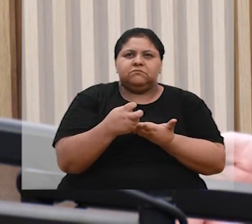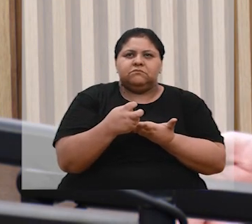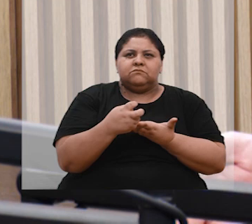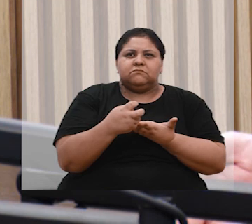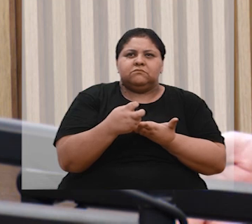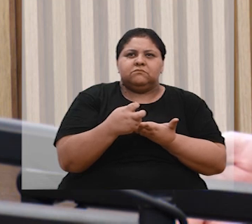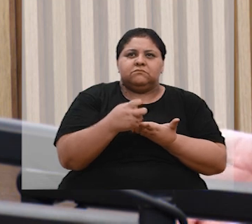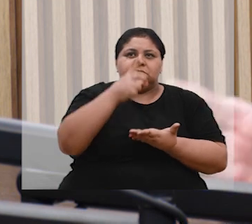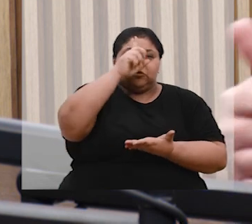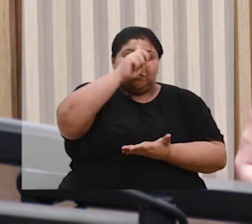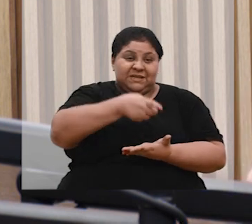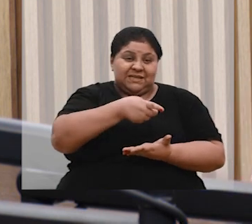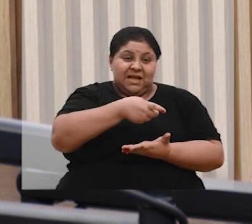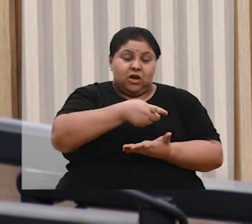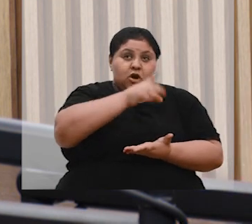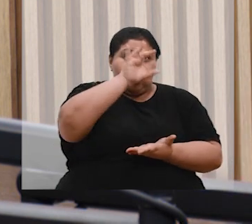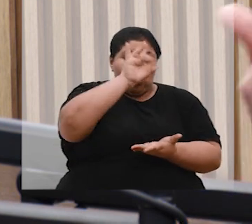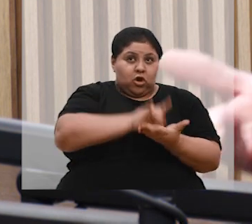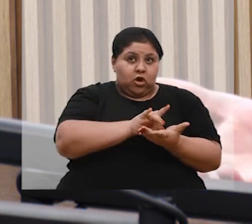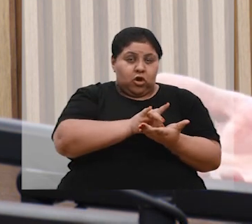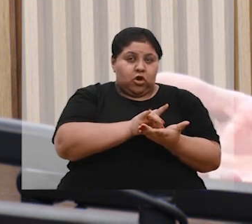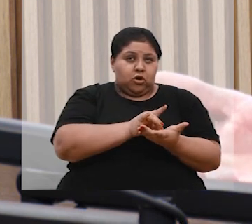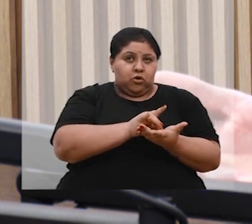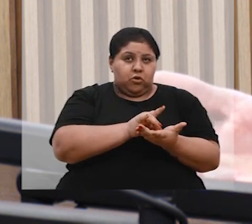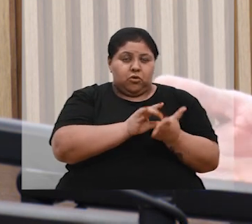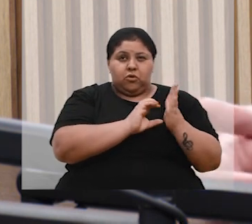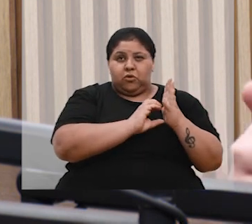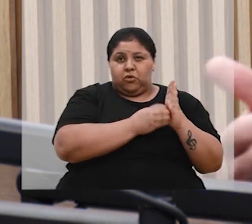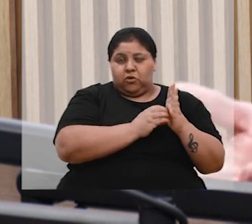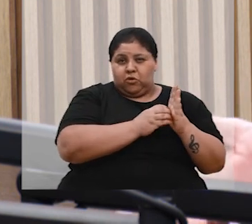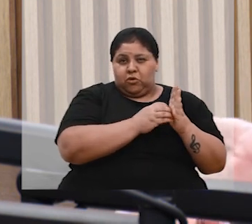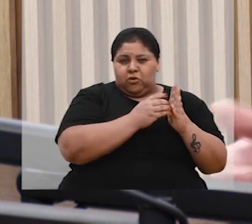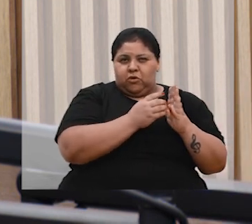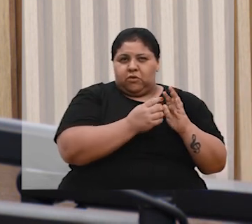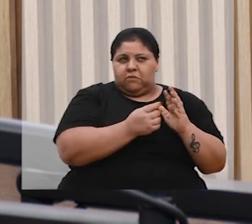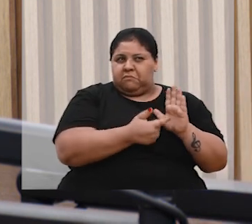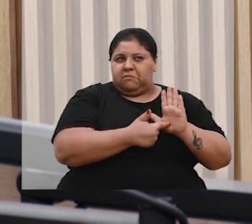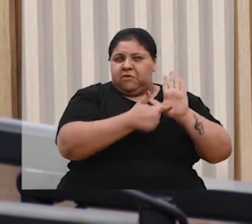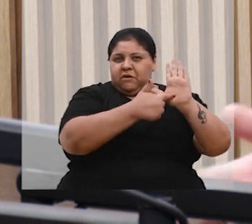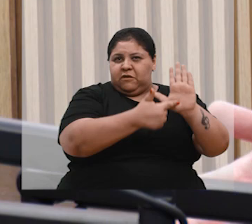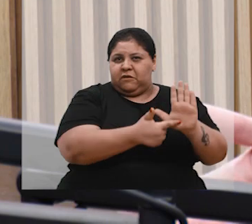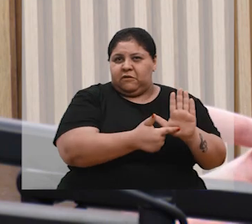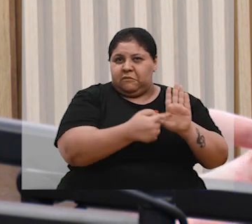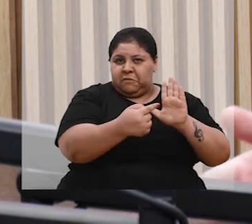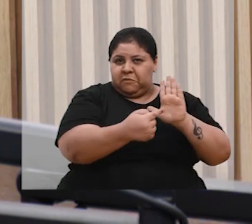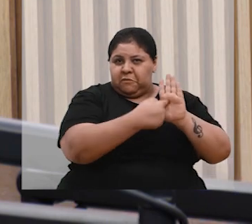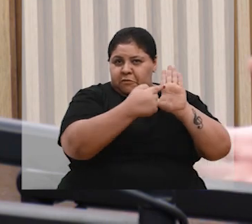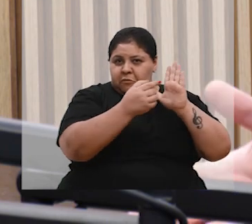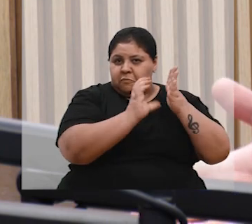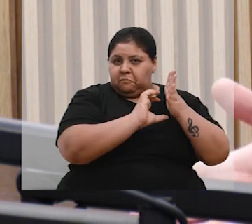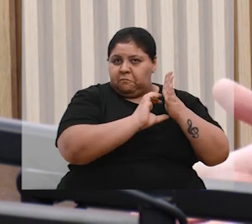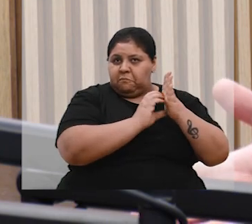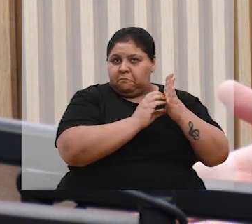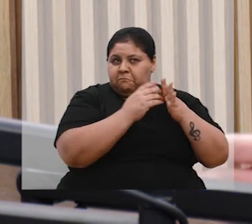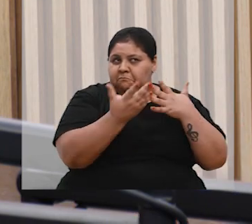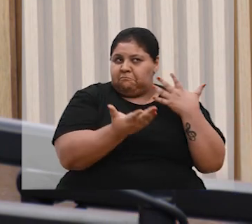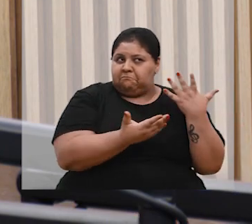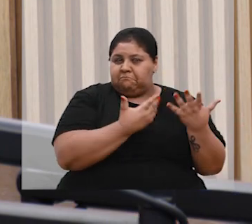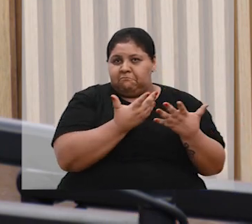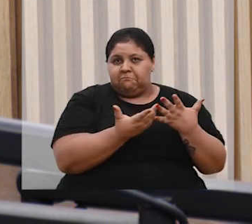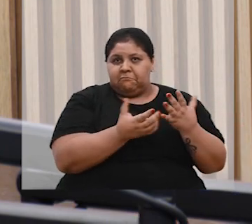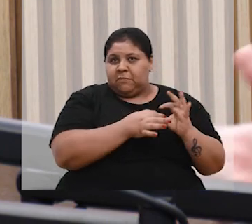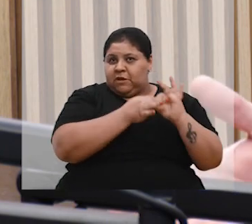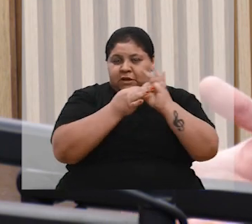do mandatário titular de um partido apresentado, ou enfim, denunciado como um partido ligado